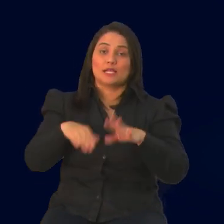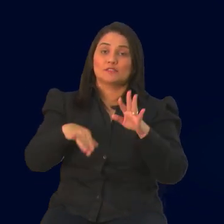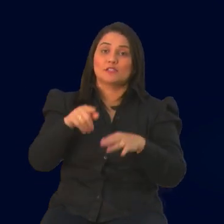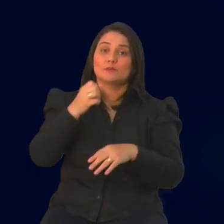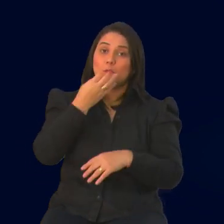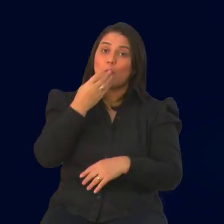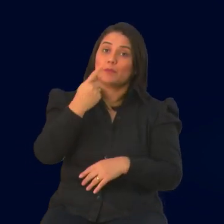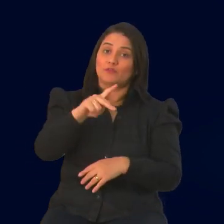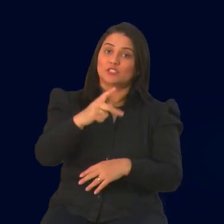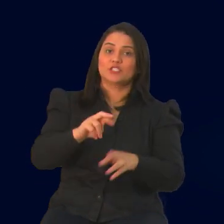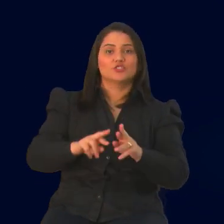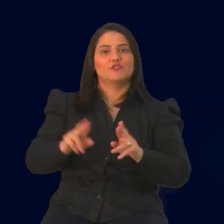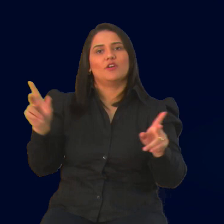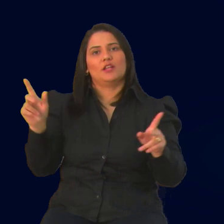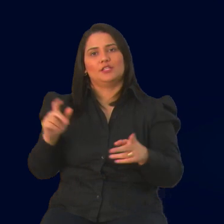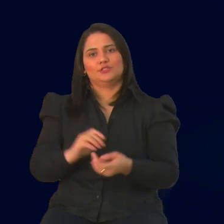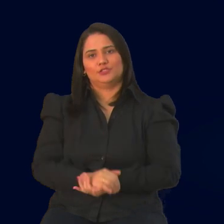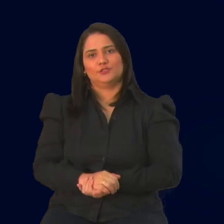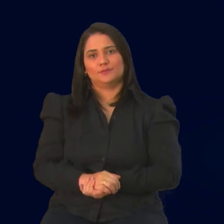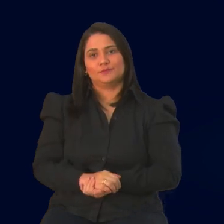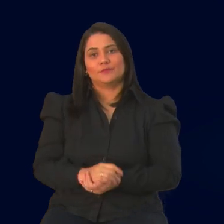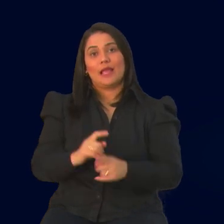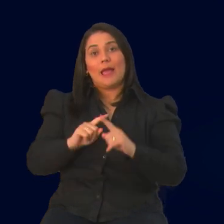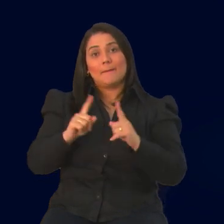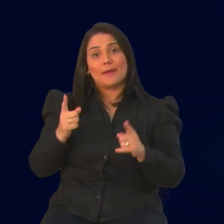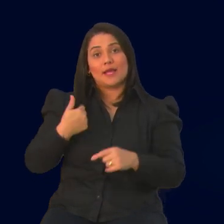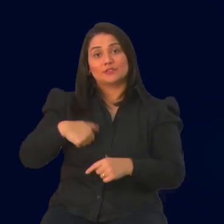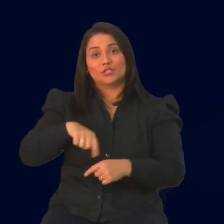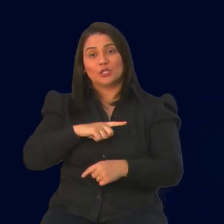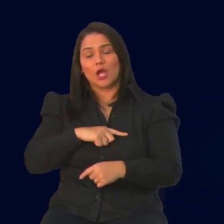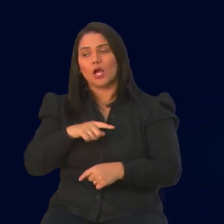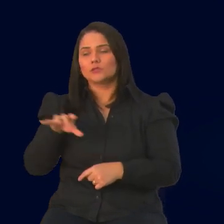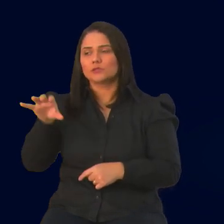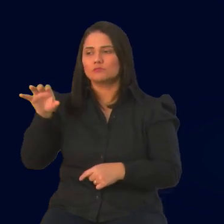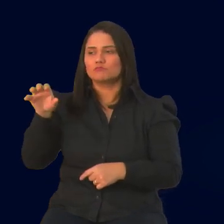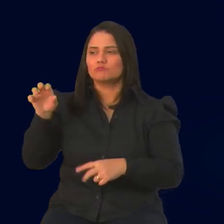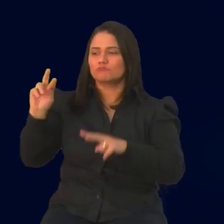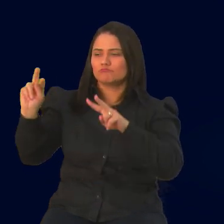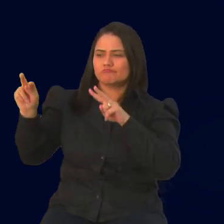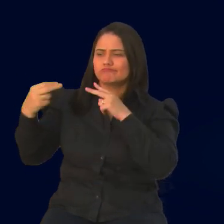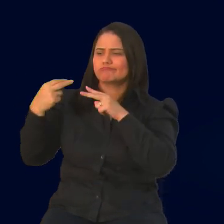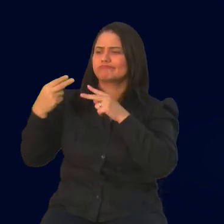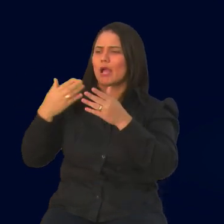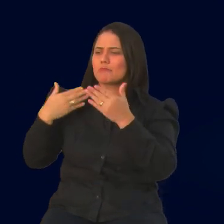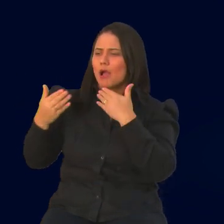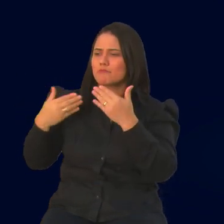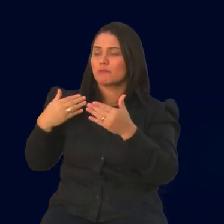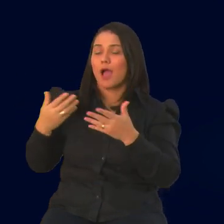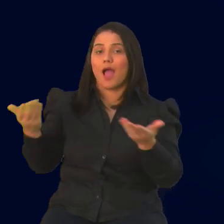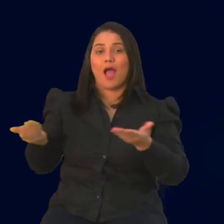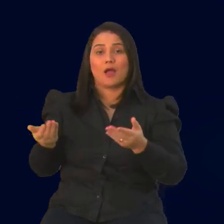Só que a nossa escuta, a nossa escutatória não anda muito boa. Vivemos no mundo da